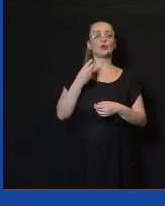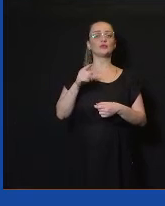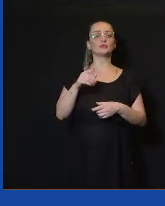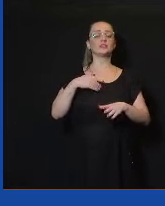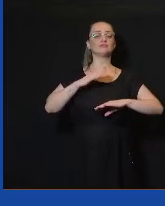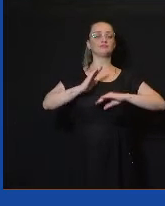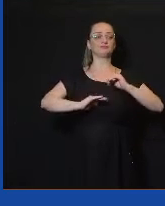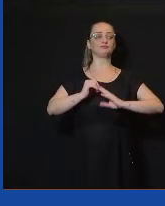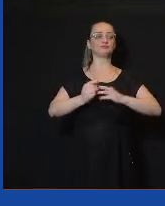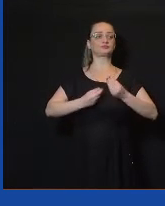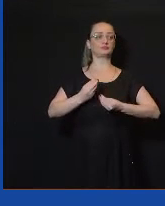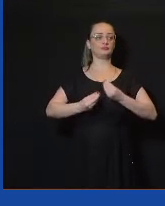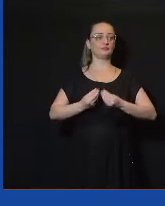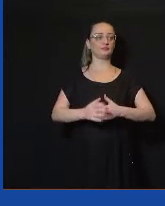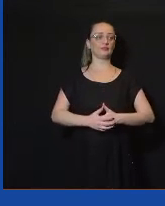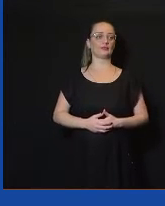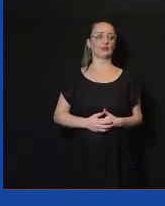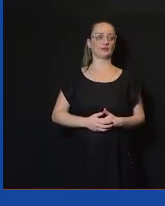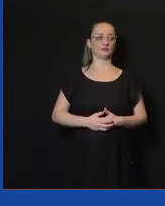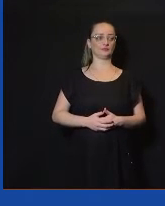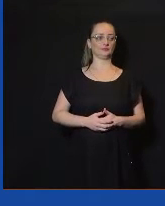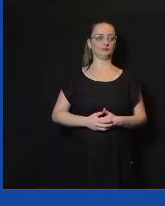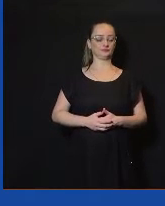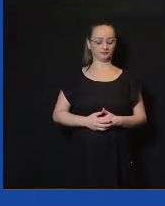atuou nessa pandemia?